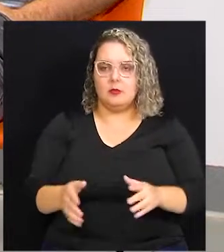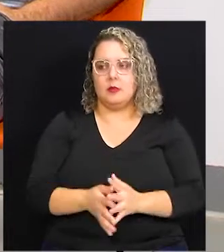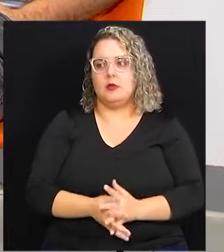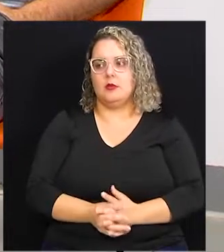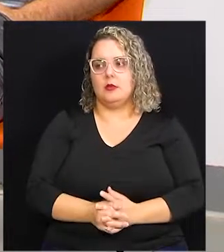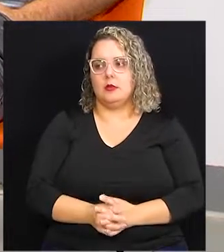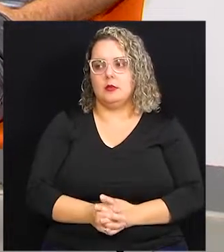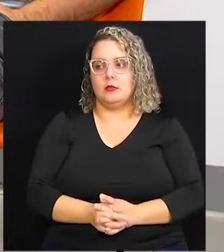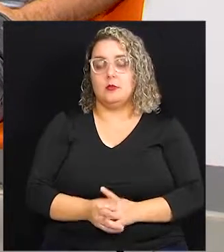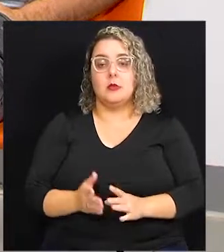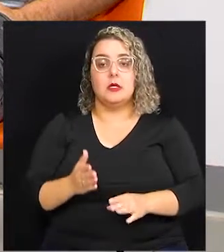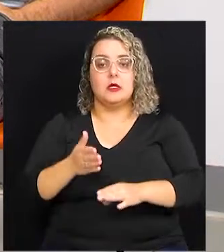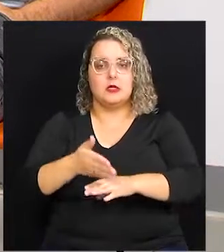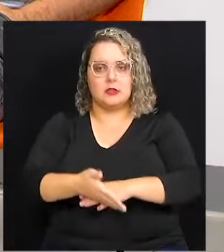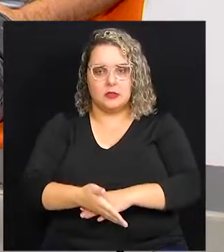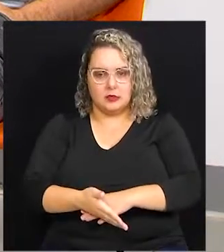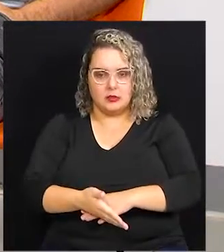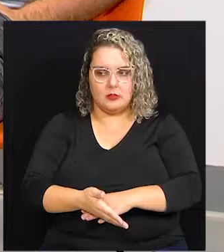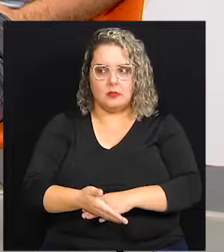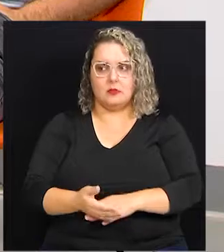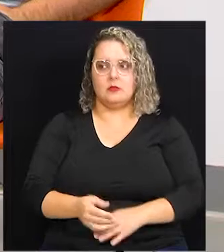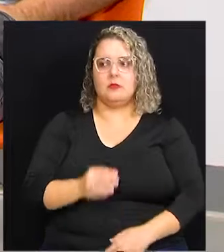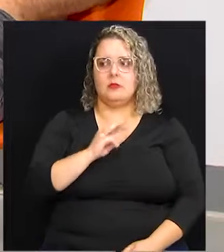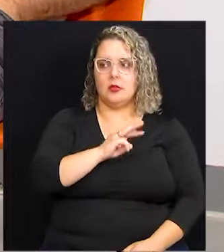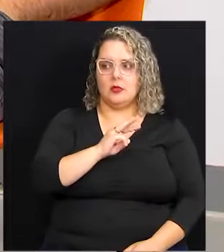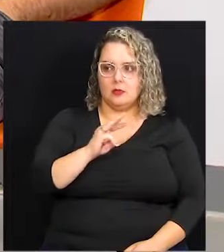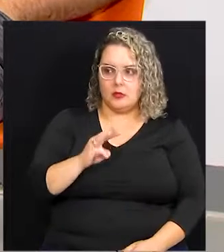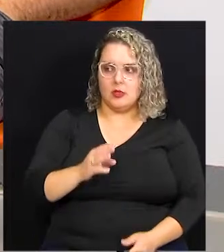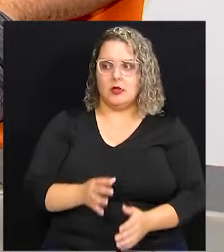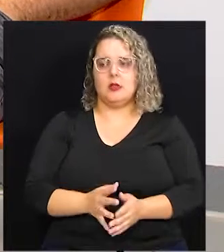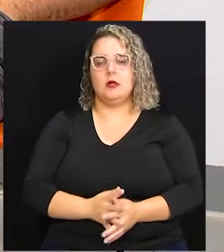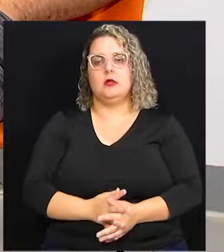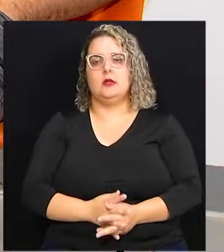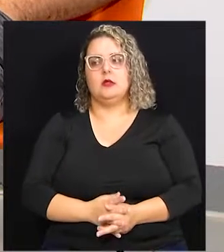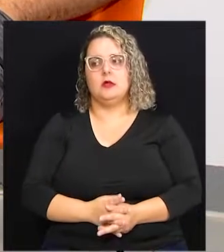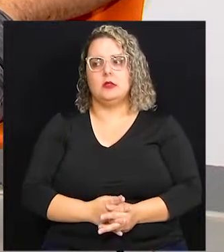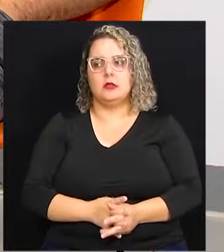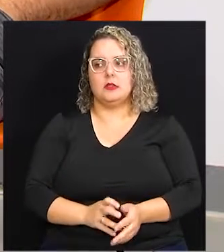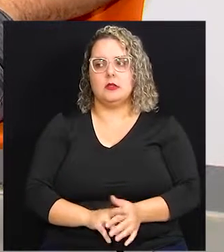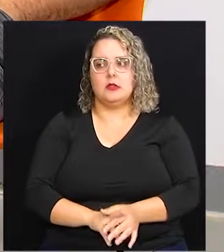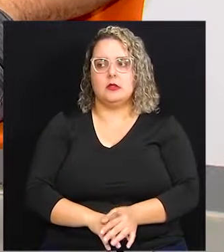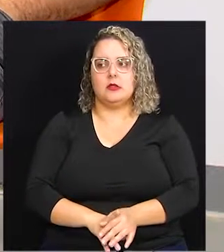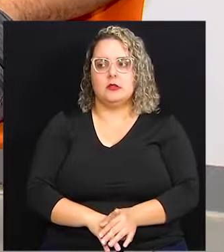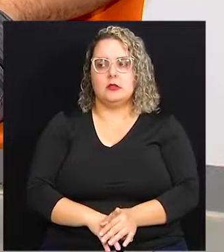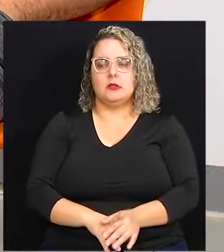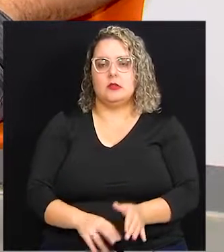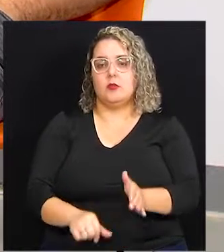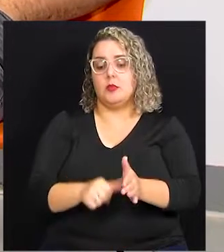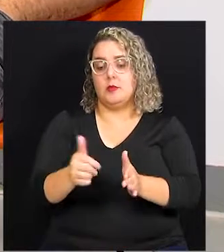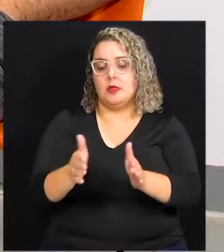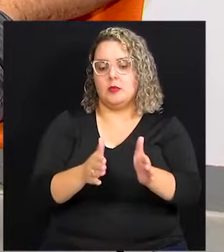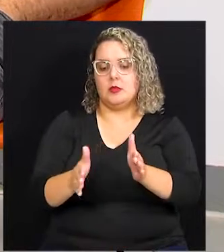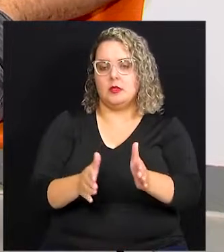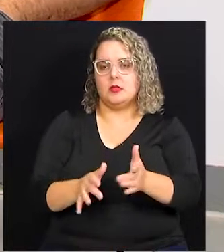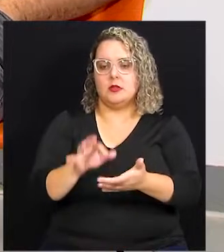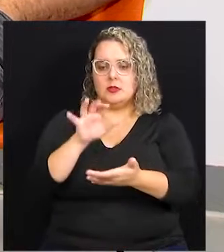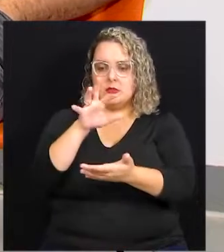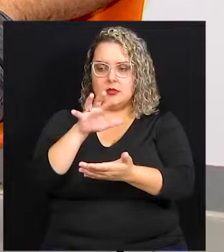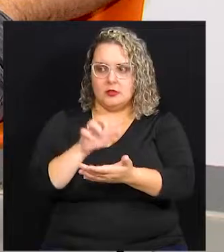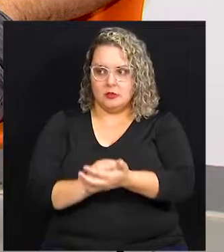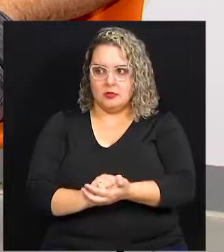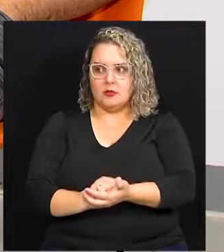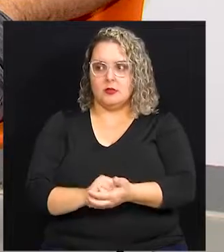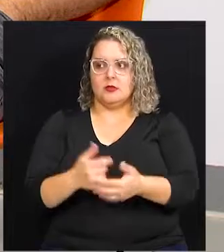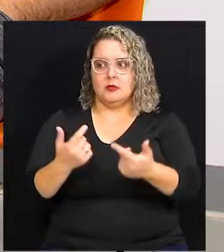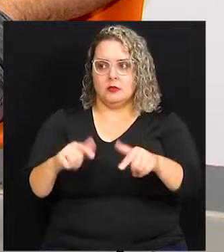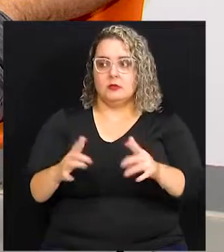etc. Para ingressar, ele entra no nosso site, né? E lá ele tem, a primeira etapa ele vai ter que escrever,